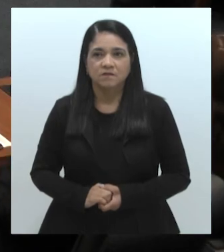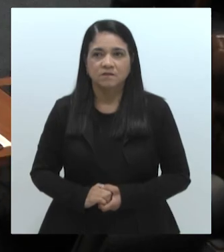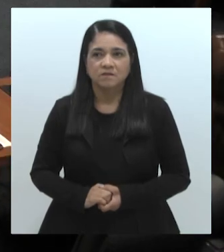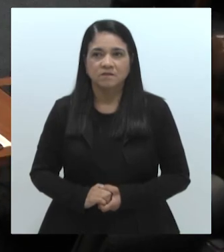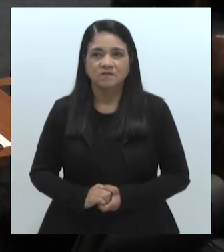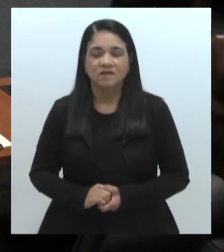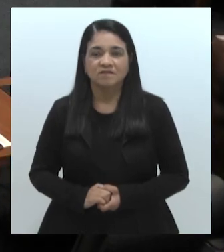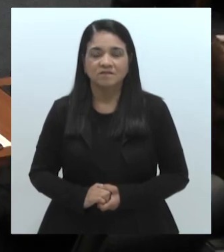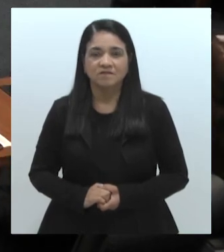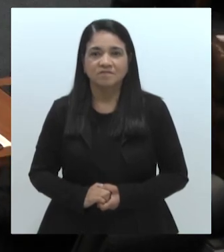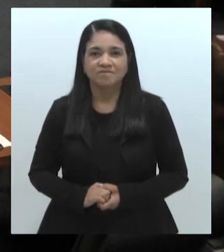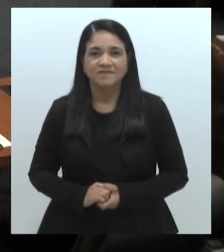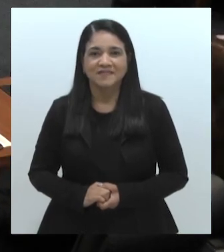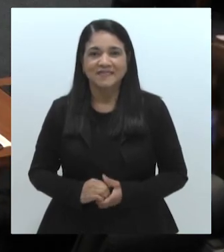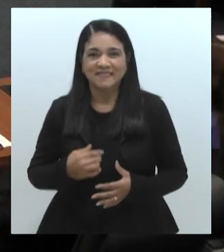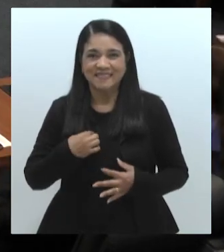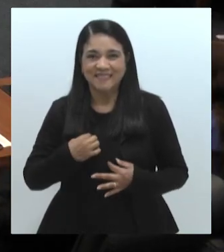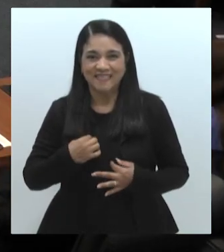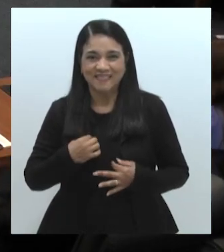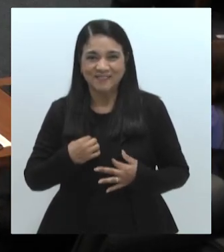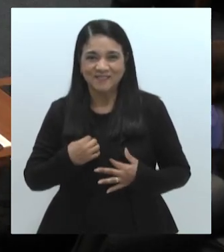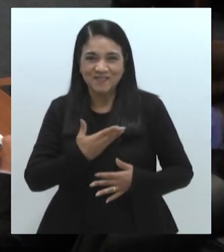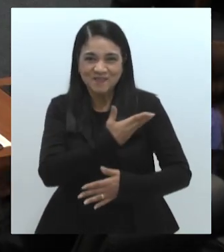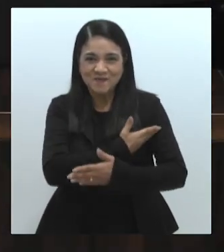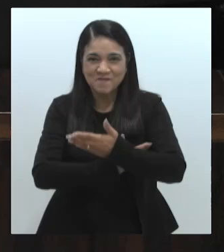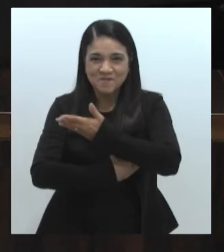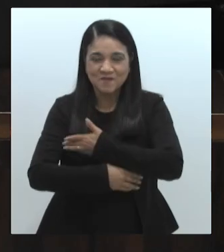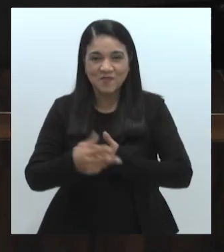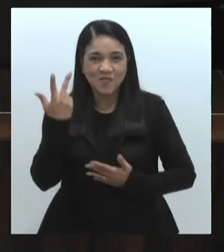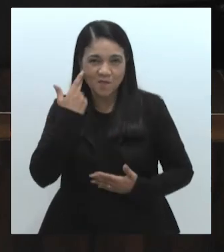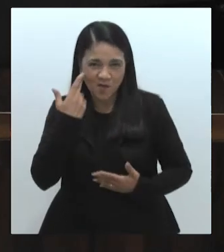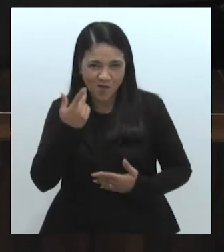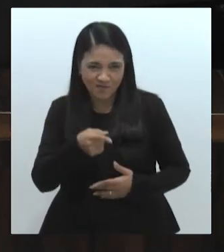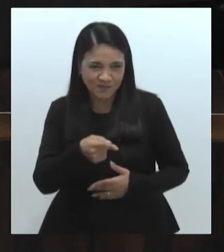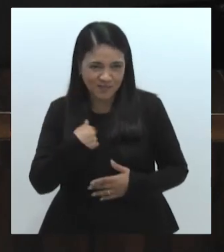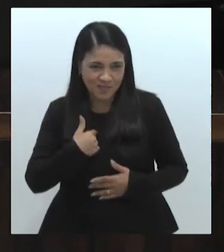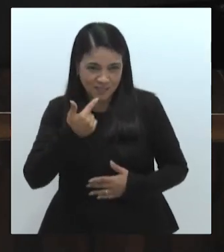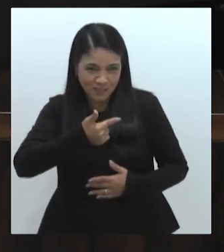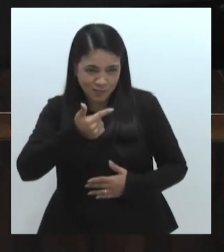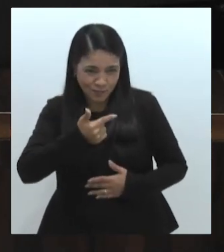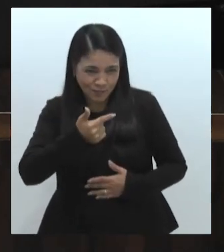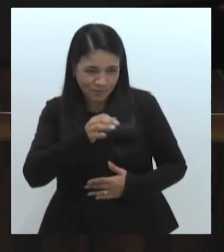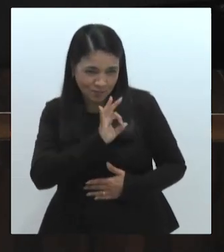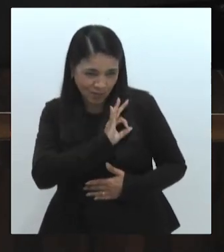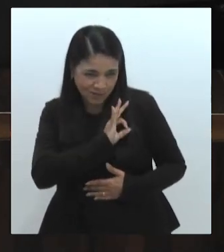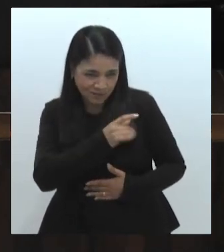Está paisando? Está na segunda sessão da polícia agora? Você vê?